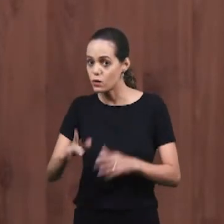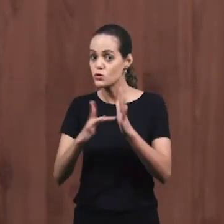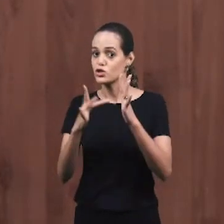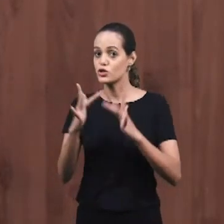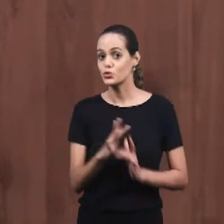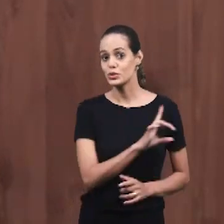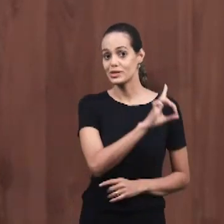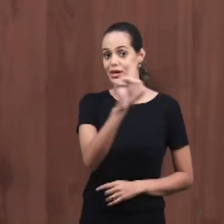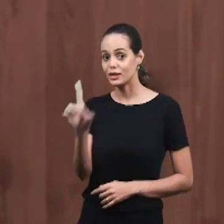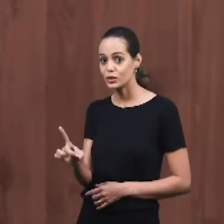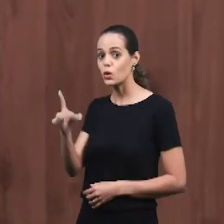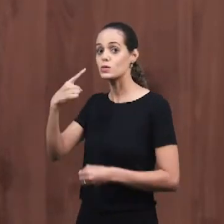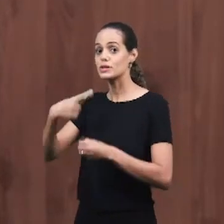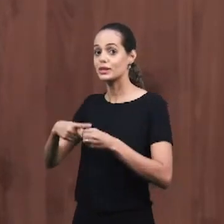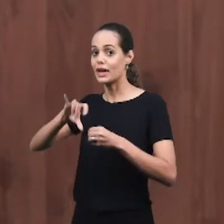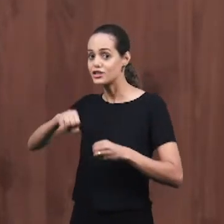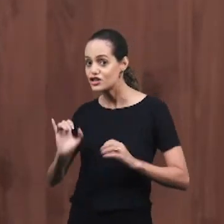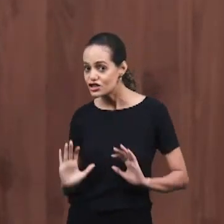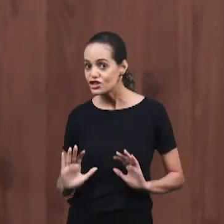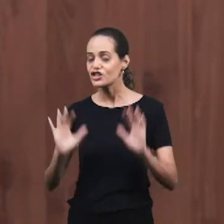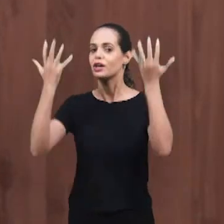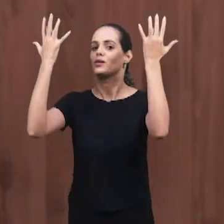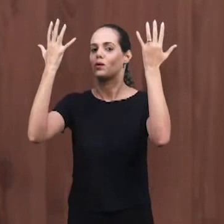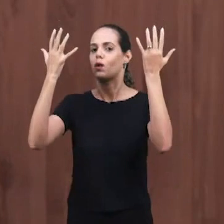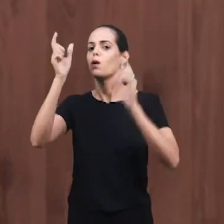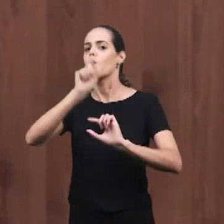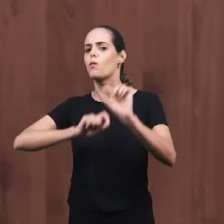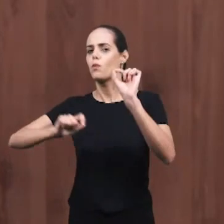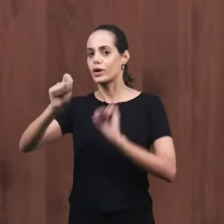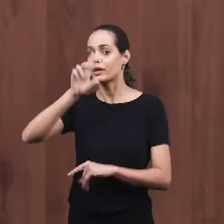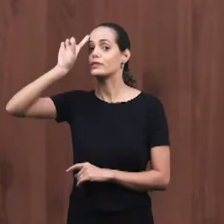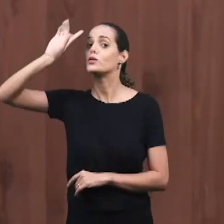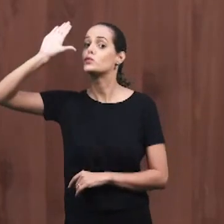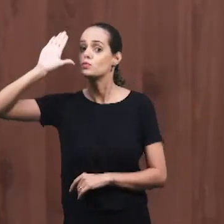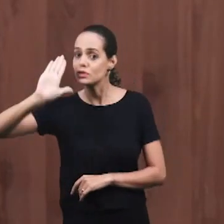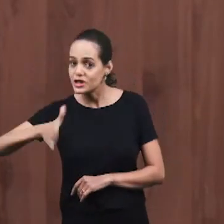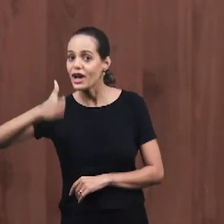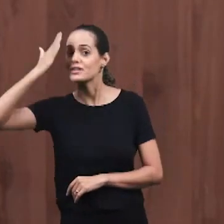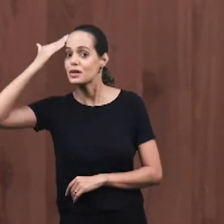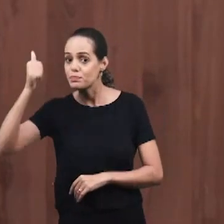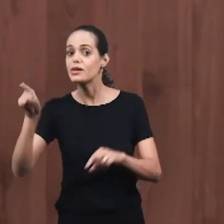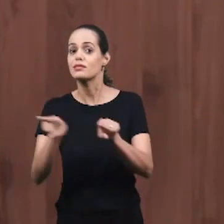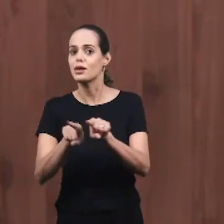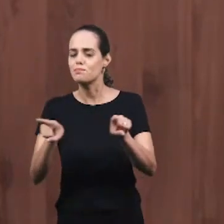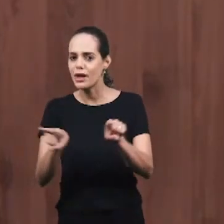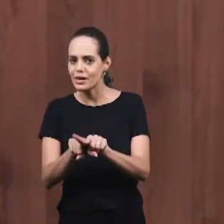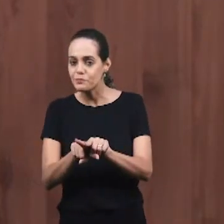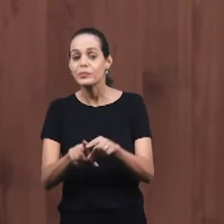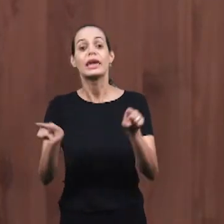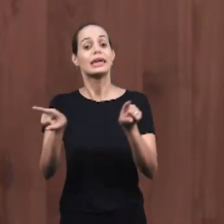Jesus, ao entrar em Jericó, aquilo já estava no plano da onisciência, ou também